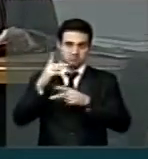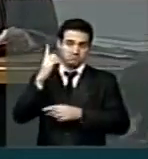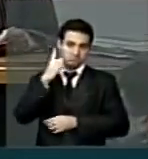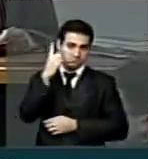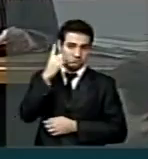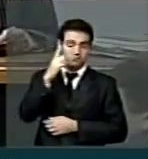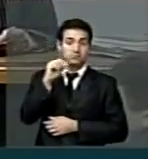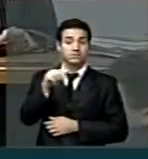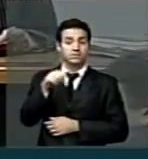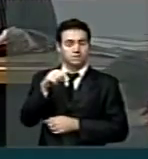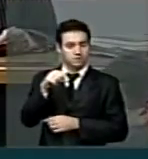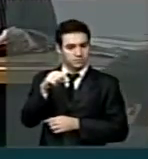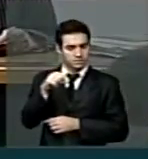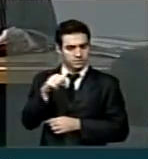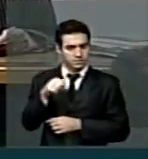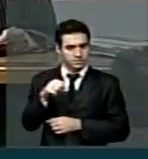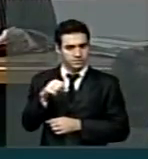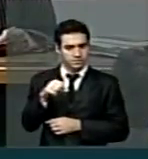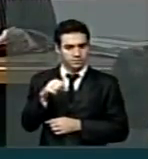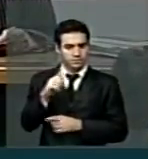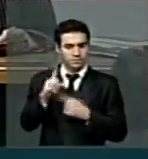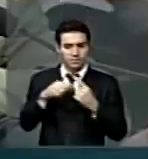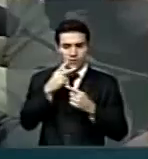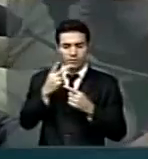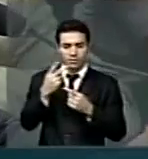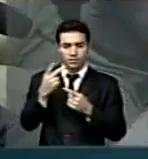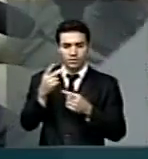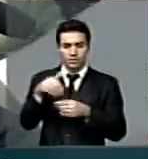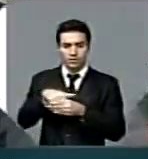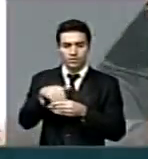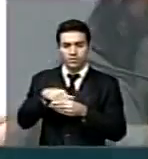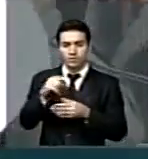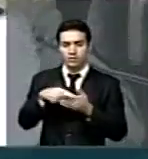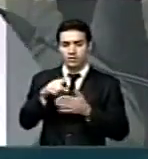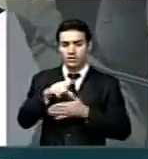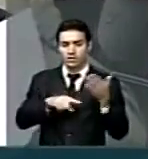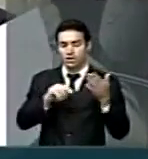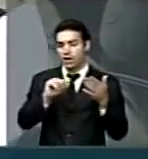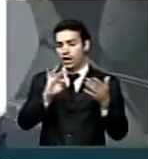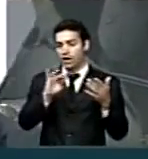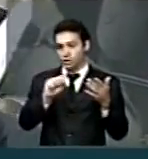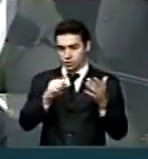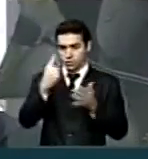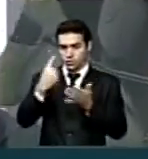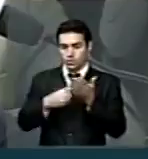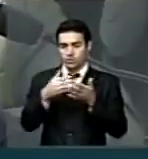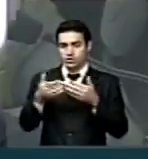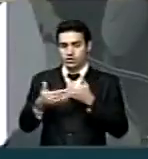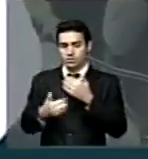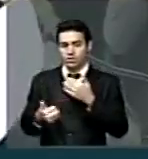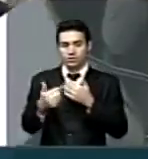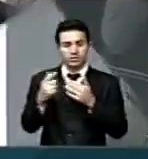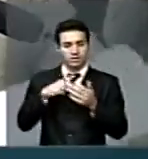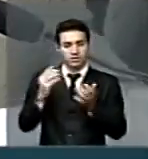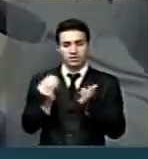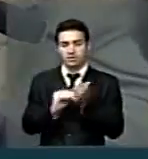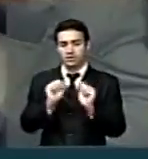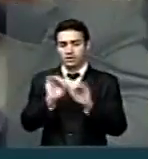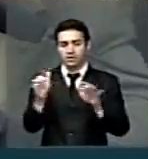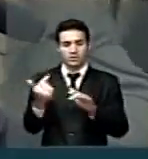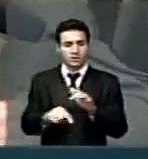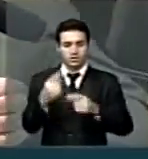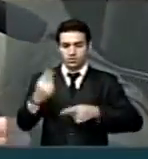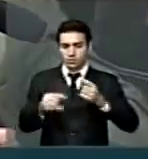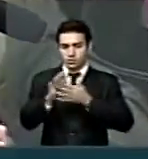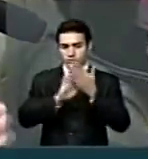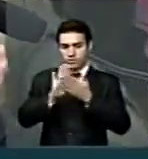eu entendo que não pode nem ser colocada em votação, mesmo porque o ato convocatório, ele é bem claro. Não tem nem que se discutir, presidente. O que nós